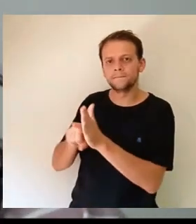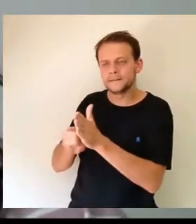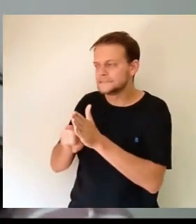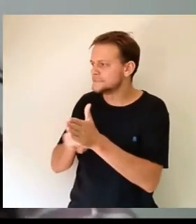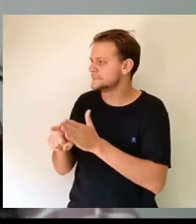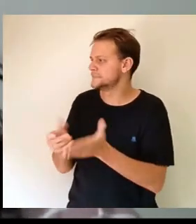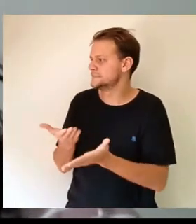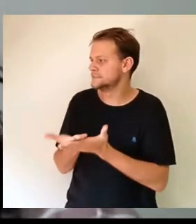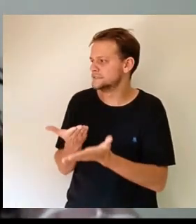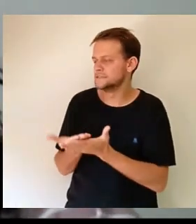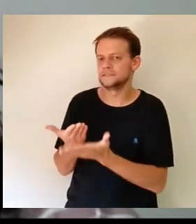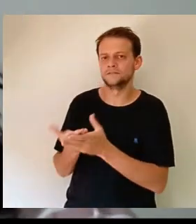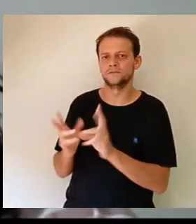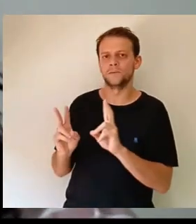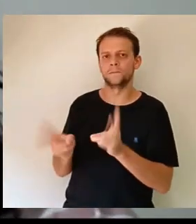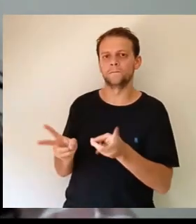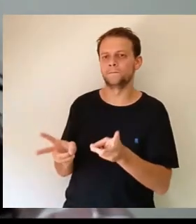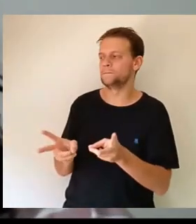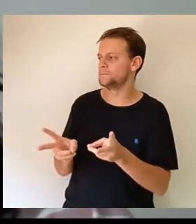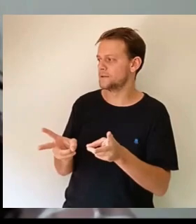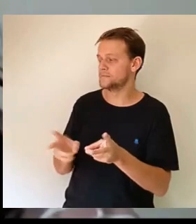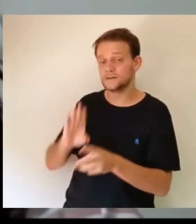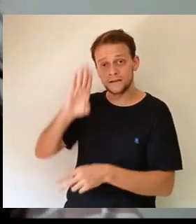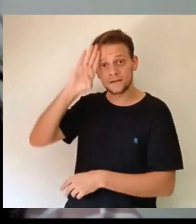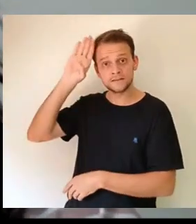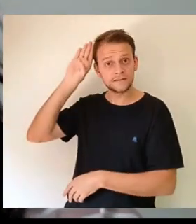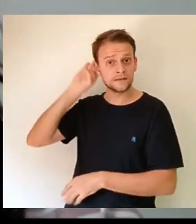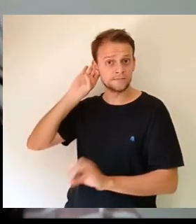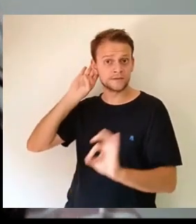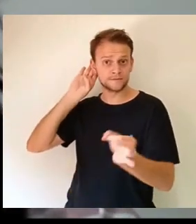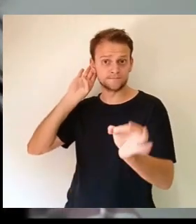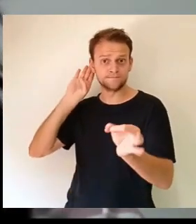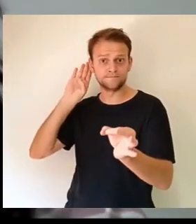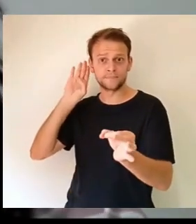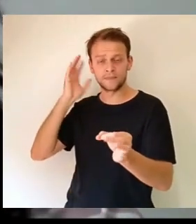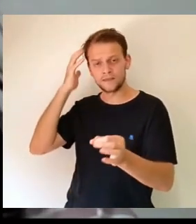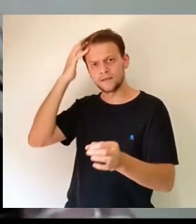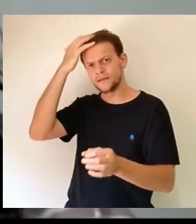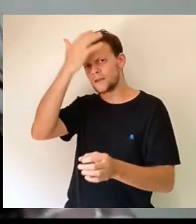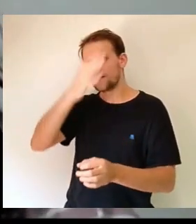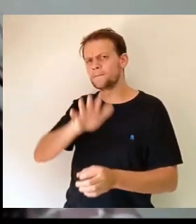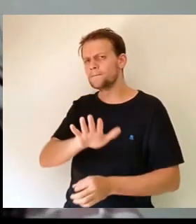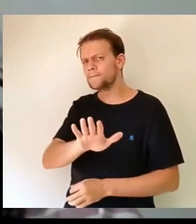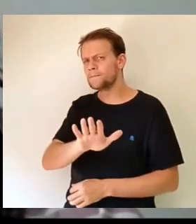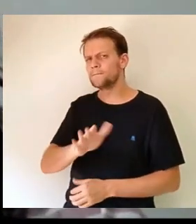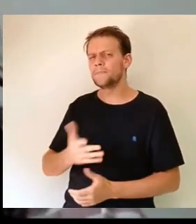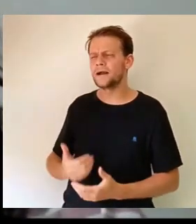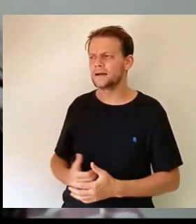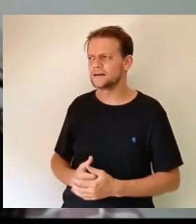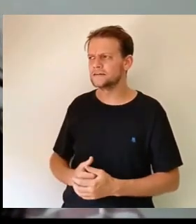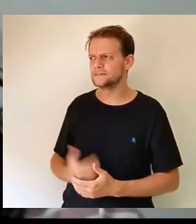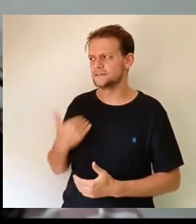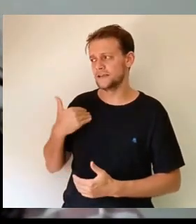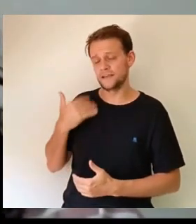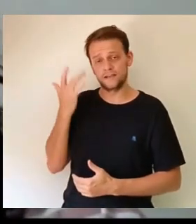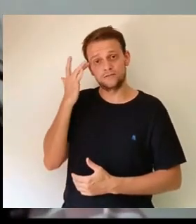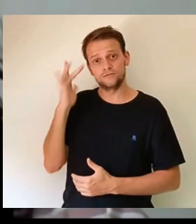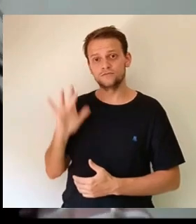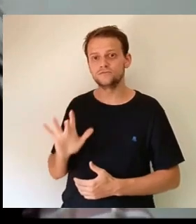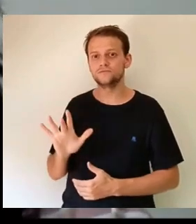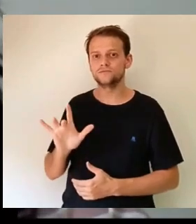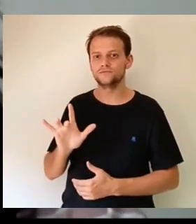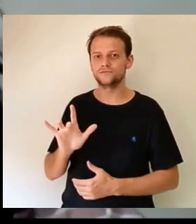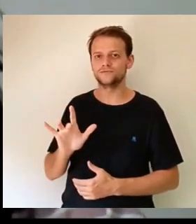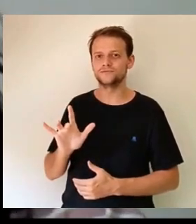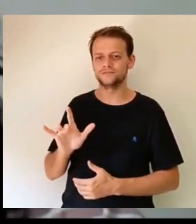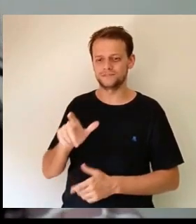questão da pesquisa, né, estudantil, pesquisa mesmo acadêmica, né? Mas